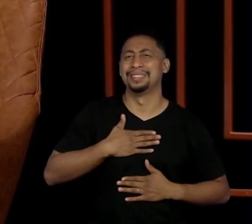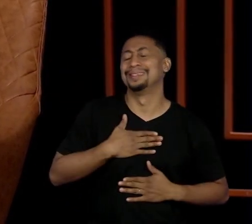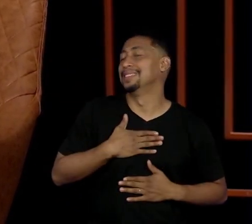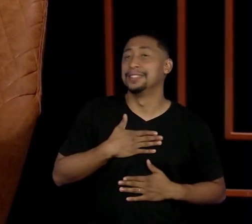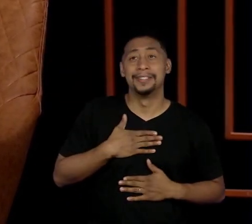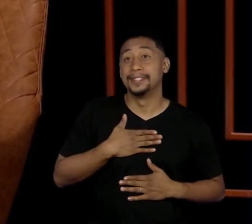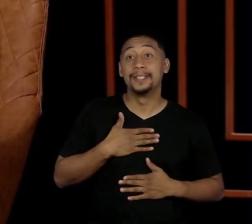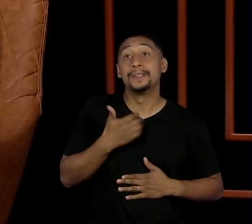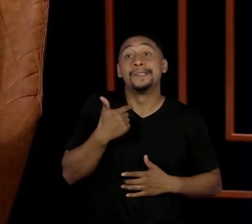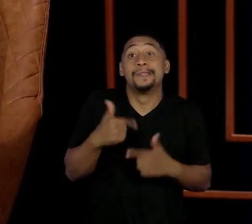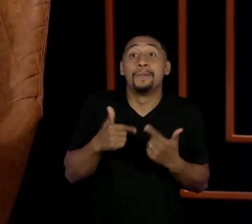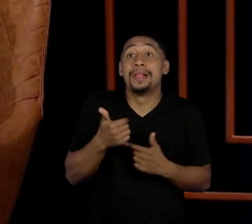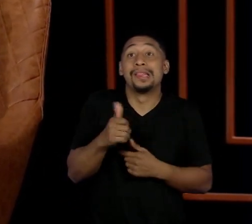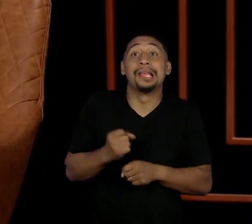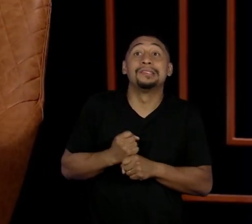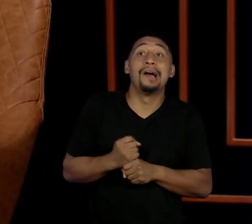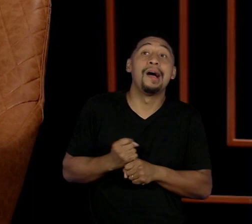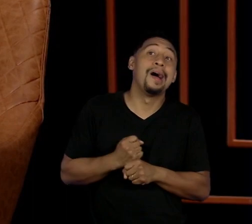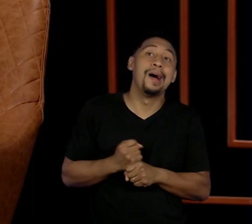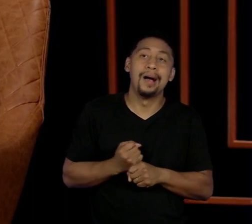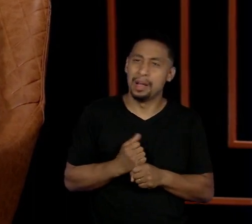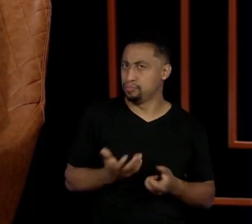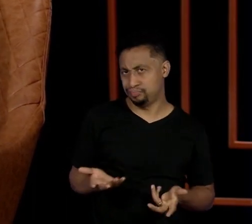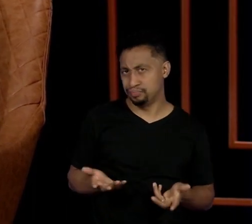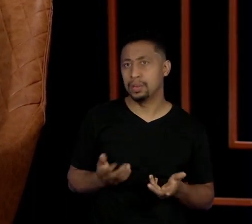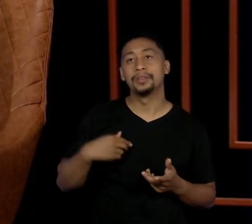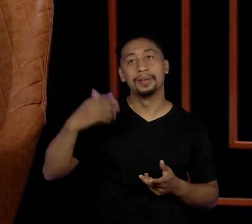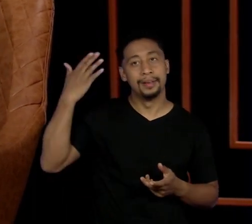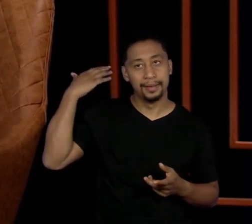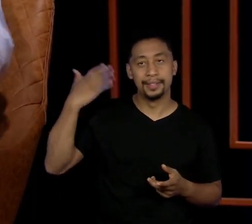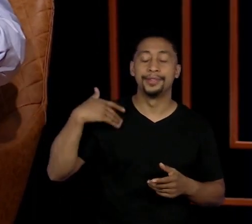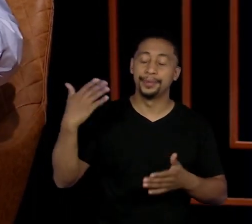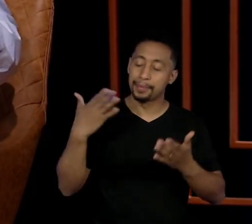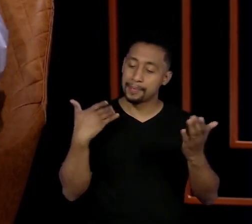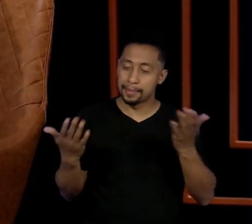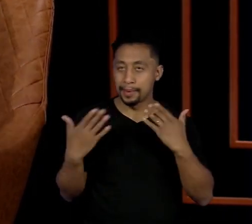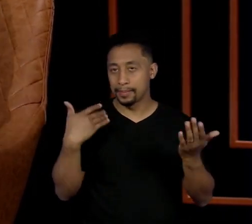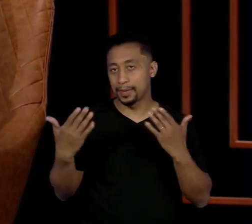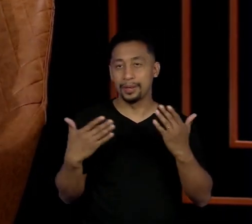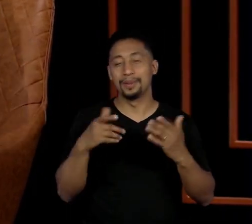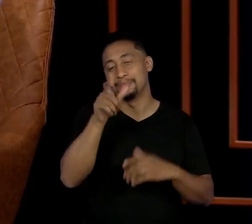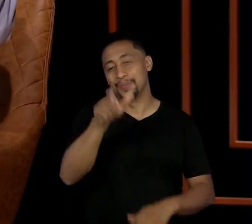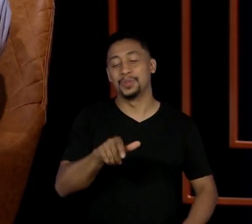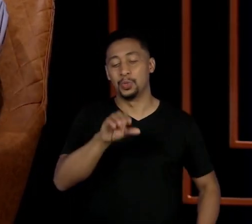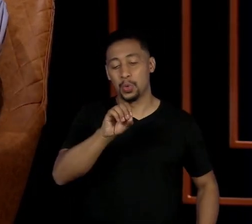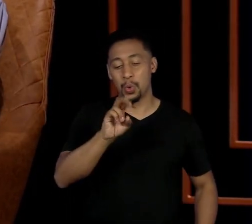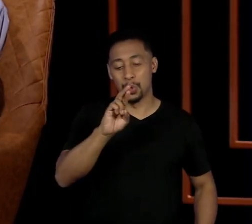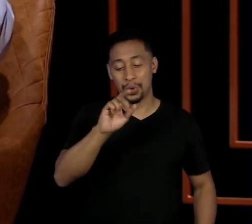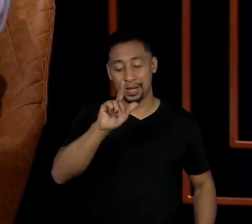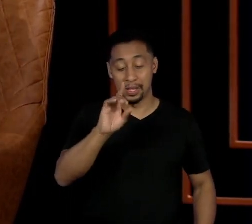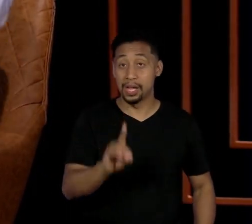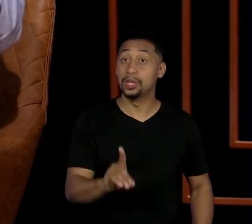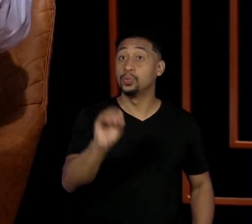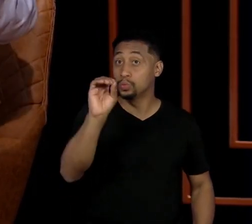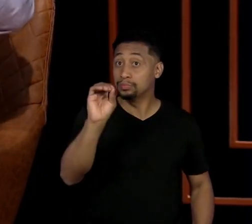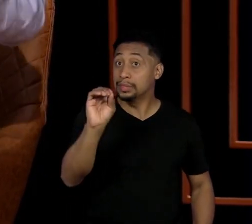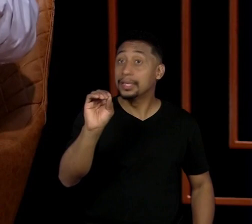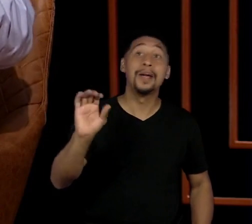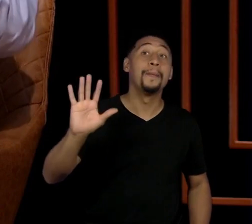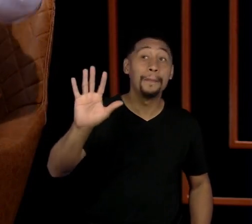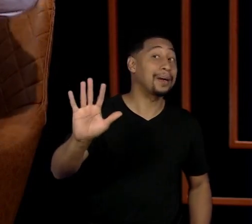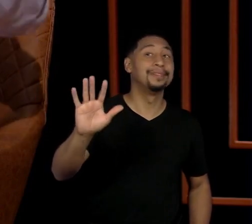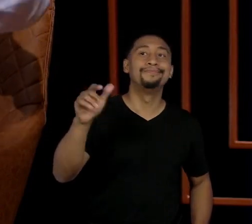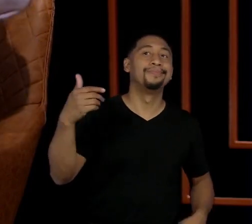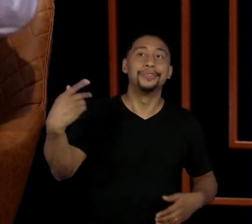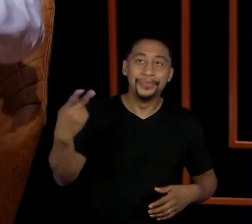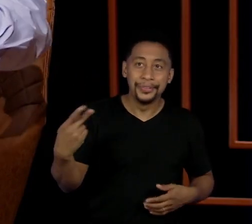ela, entendeu? Nós falamos aqui antes, né, do programa começar, sobre o Orlando, mas antes do Orlando, e essa